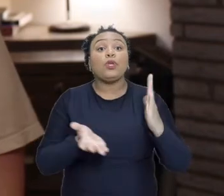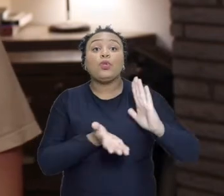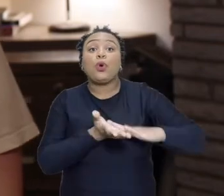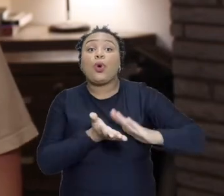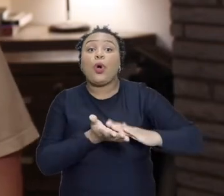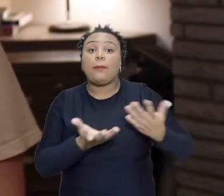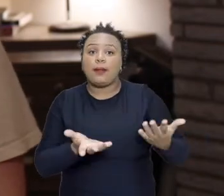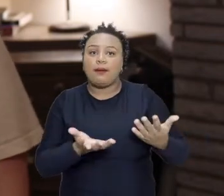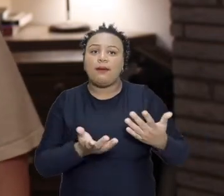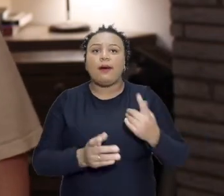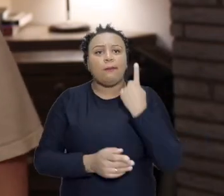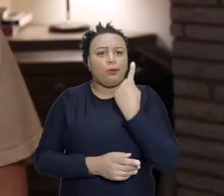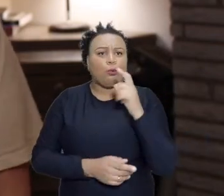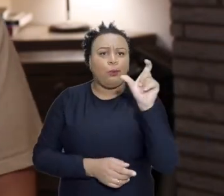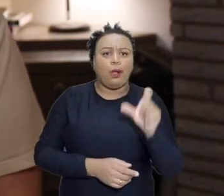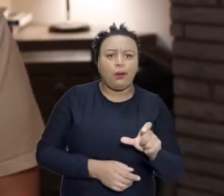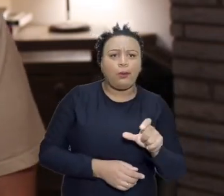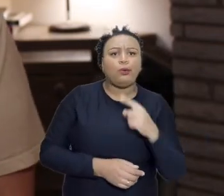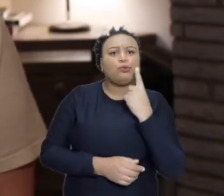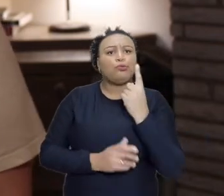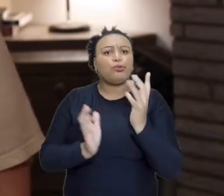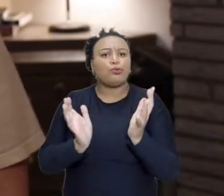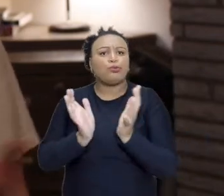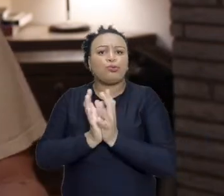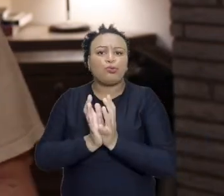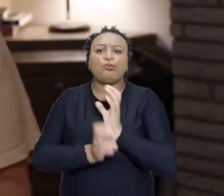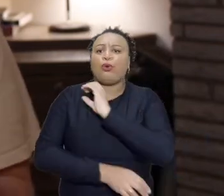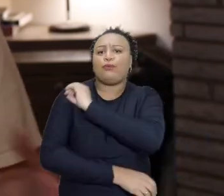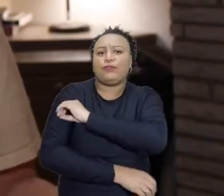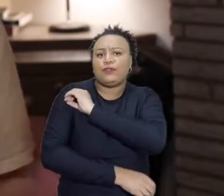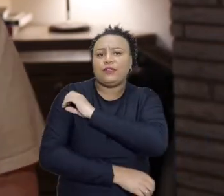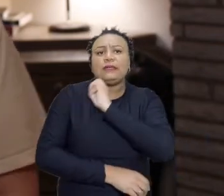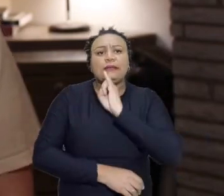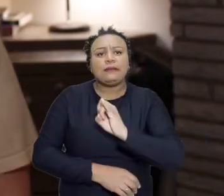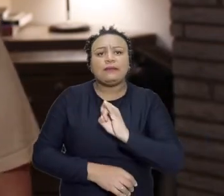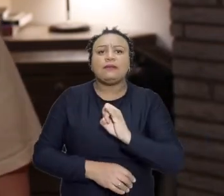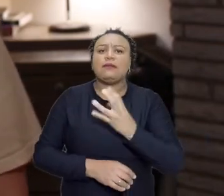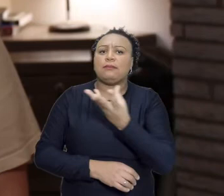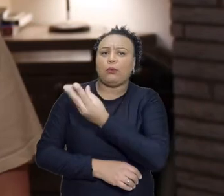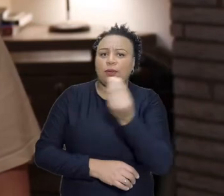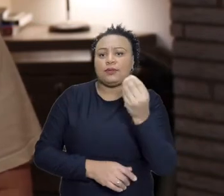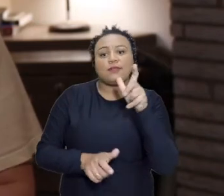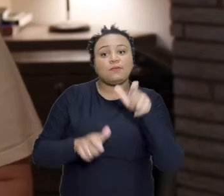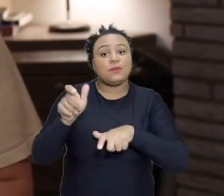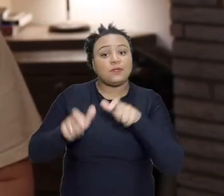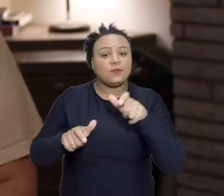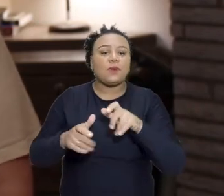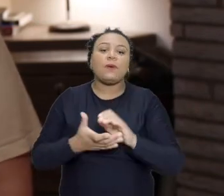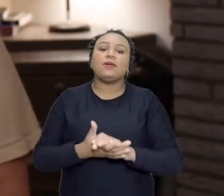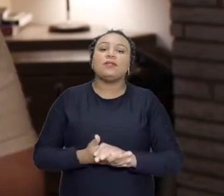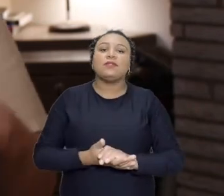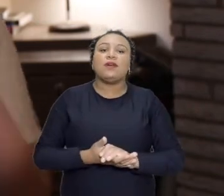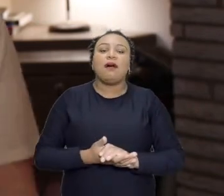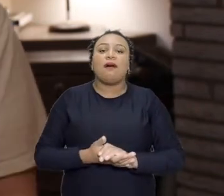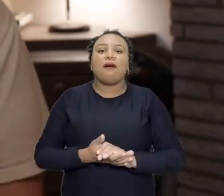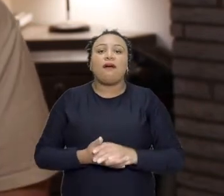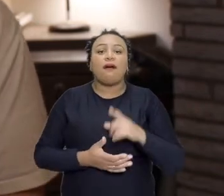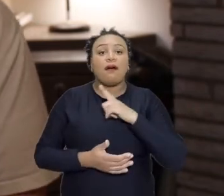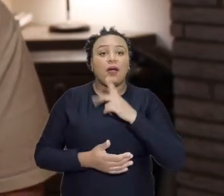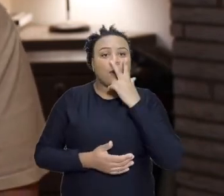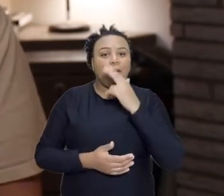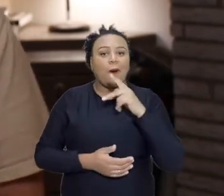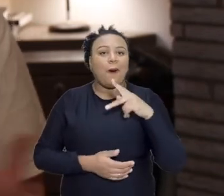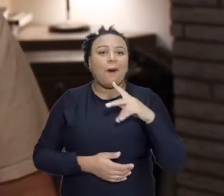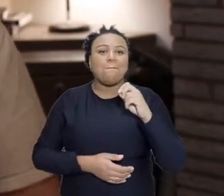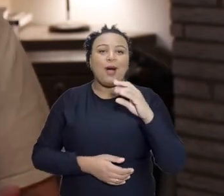por aluno ou por um pacote de oficina, se for para um grupo de pessoas, né, aqueles pacotes, né, que